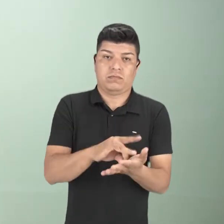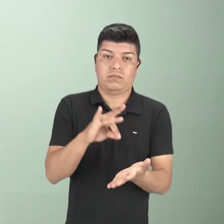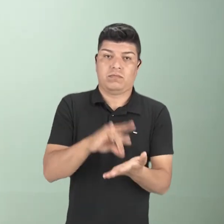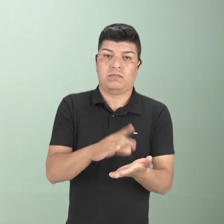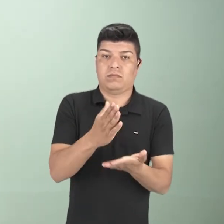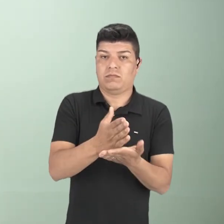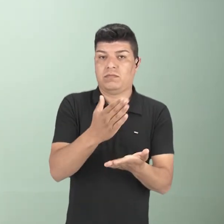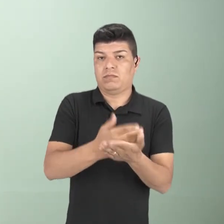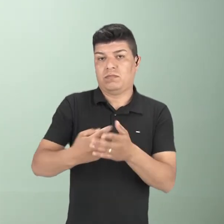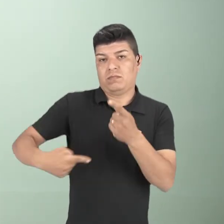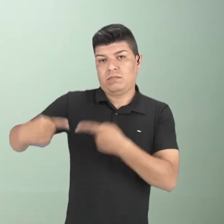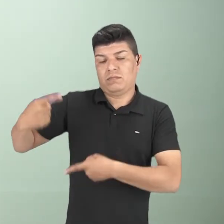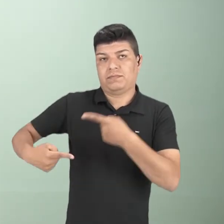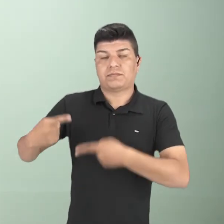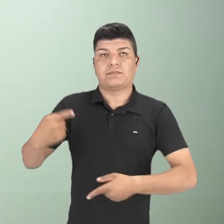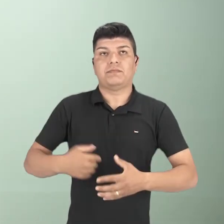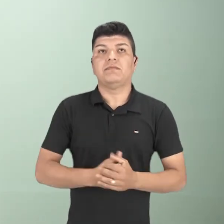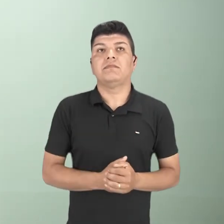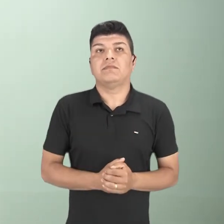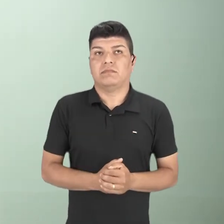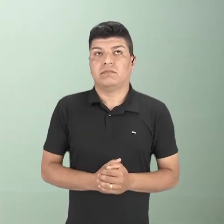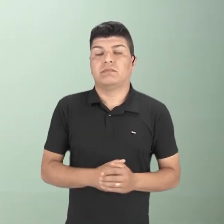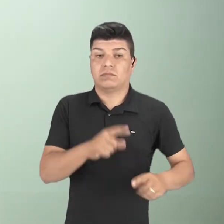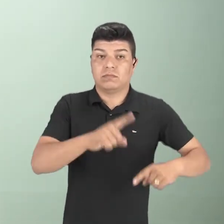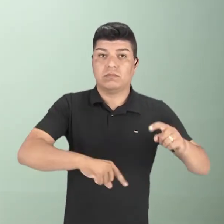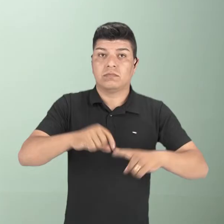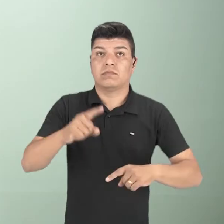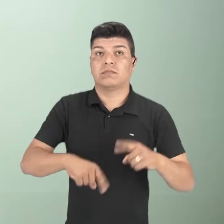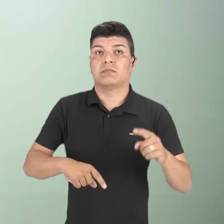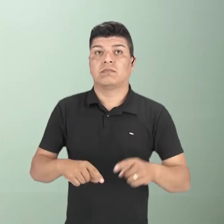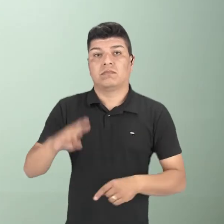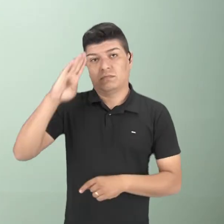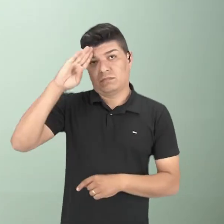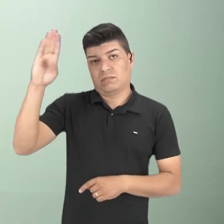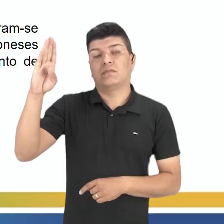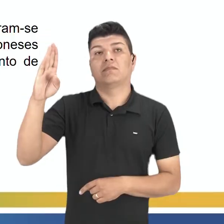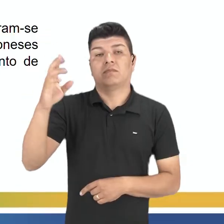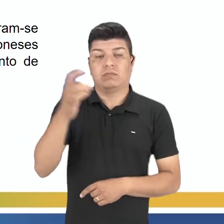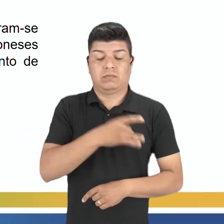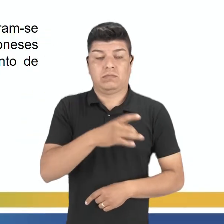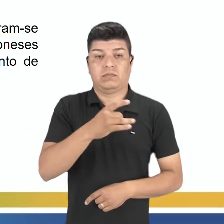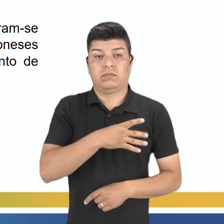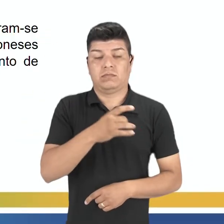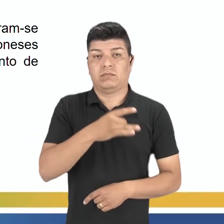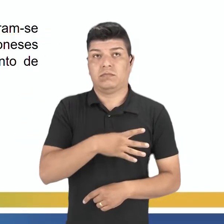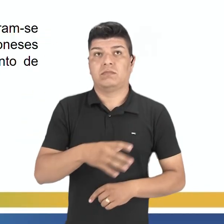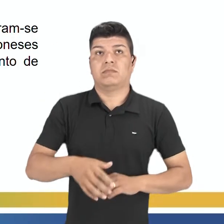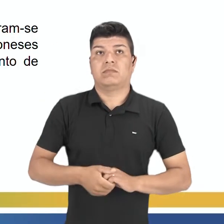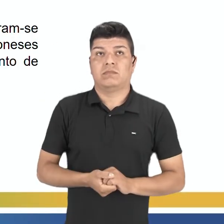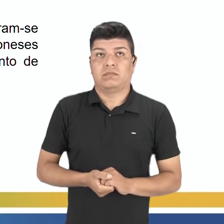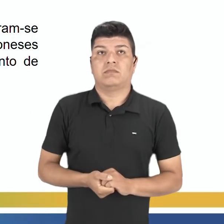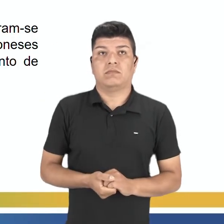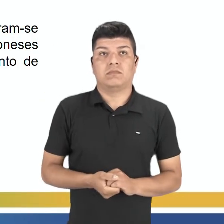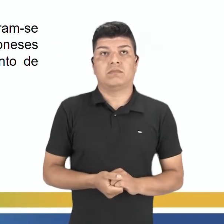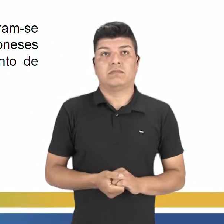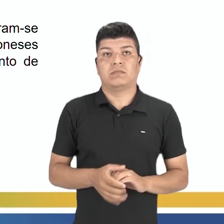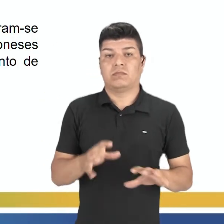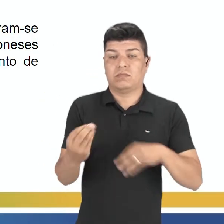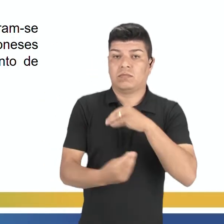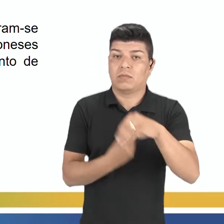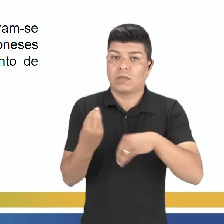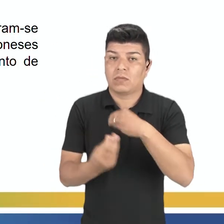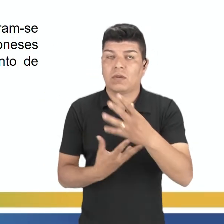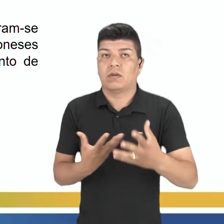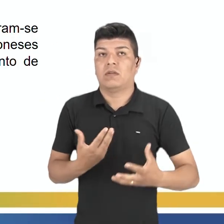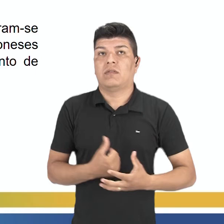de visões políticas, né? Então lá para o nosso material, nós temos o princípio do grande medo, que é justamente a parte em que